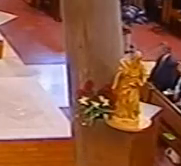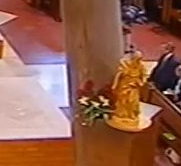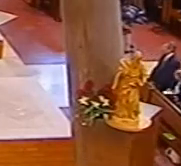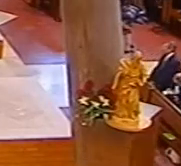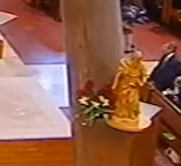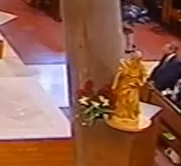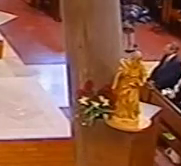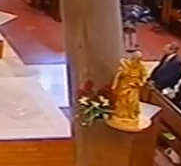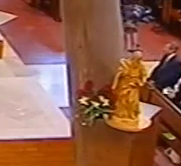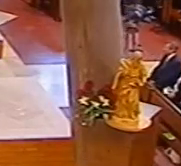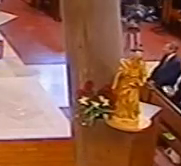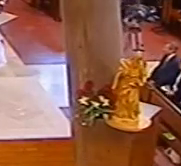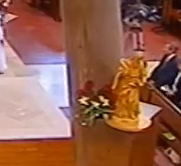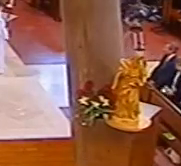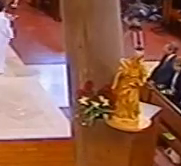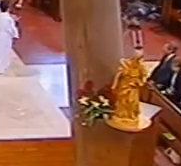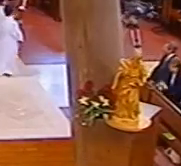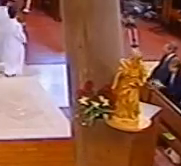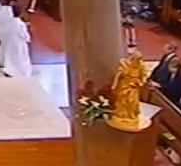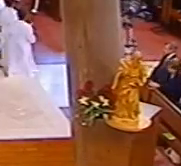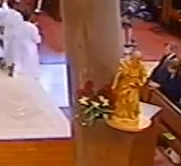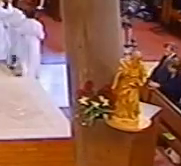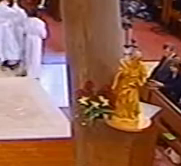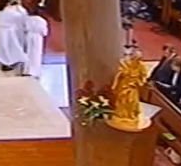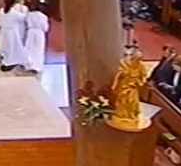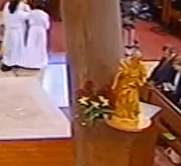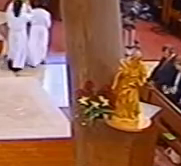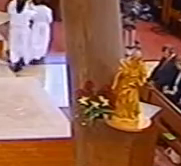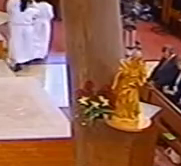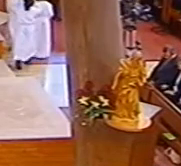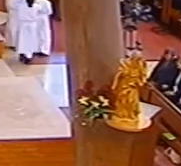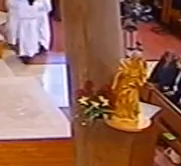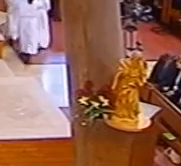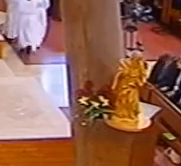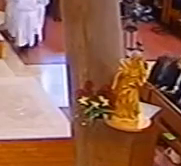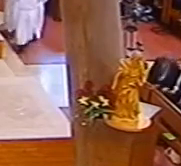E aí E aí E aí